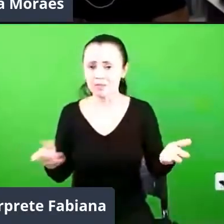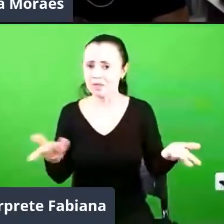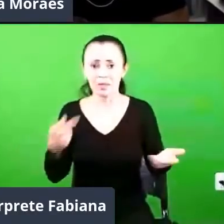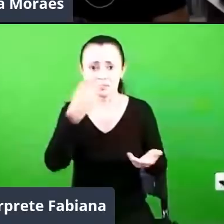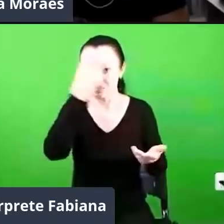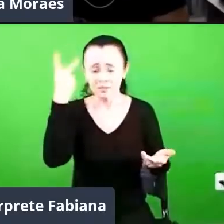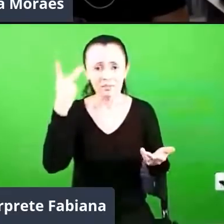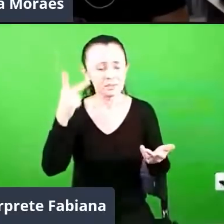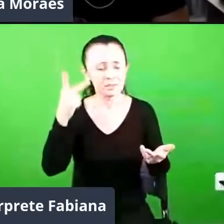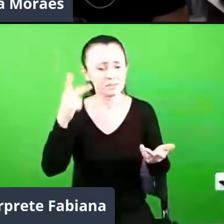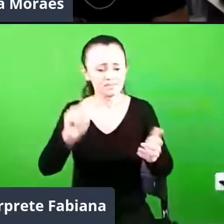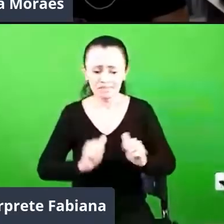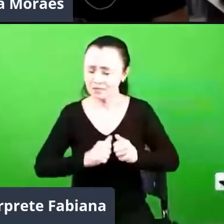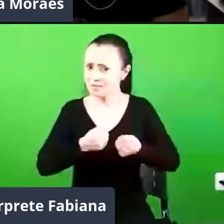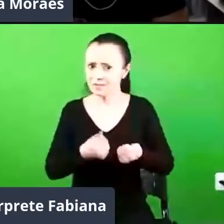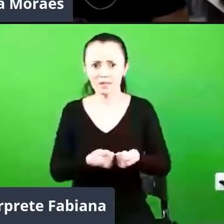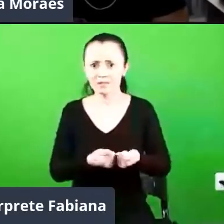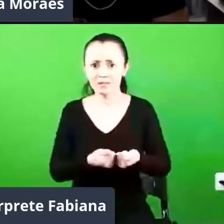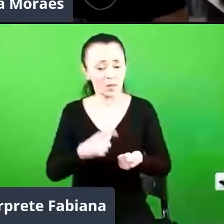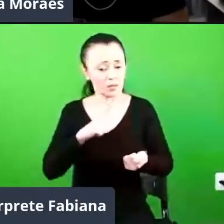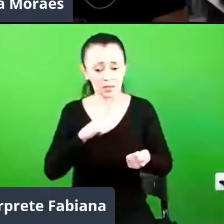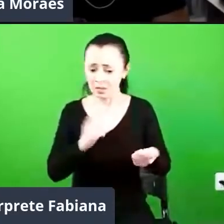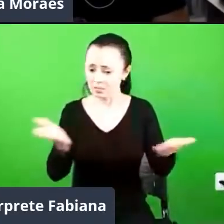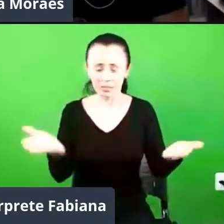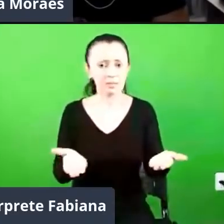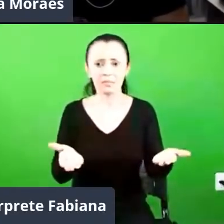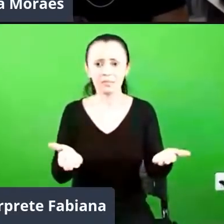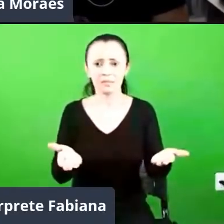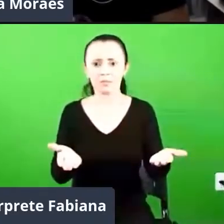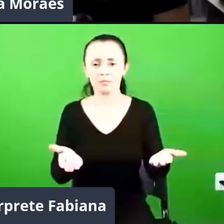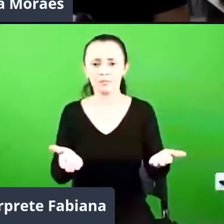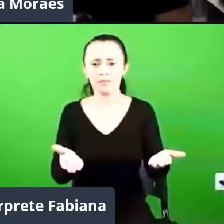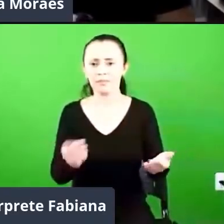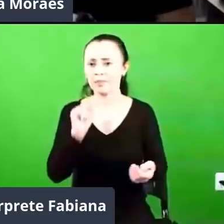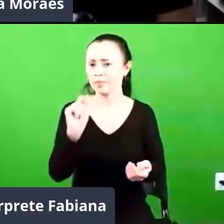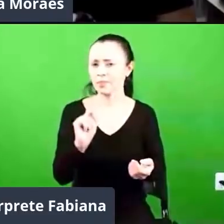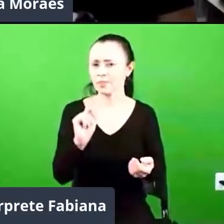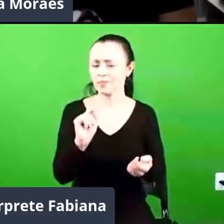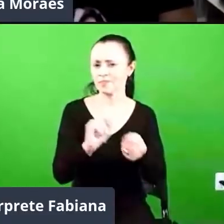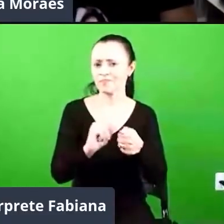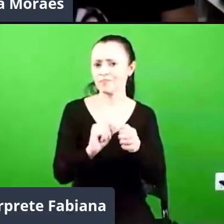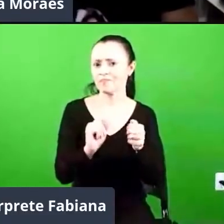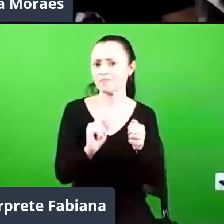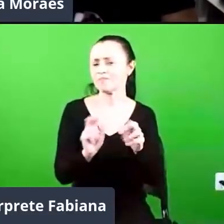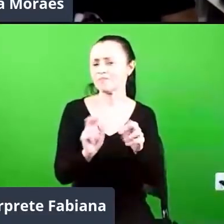É o que tem para hoje. Porque o que fazer de diferente? Né? Quais elementos eu